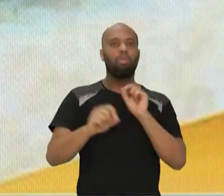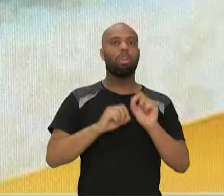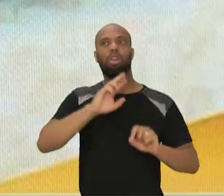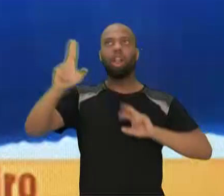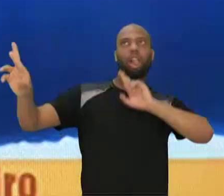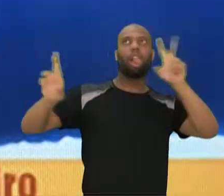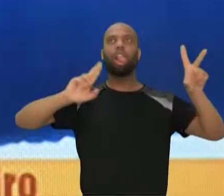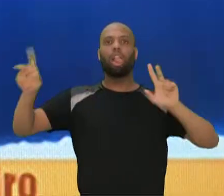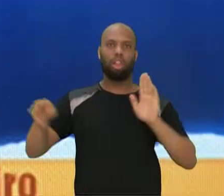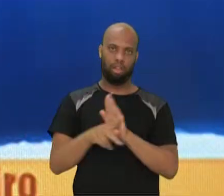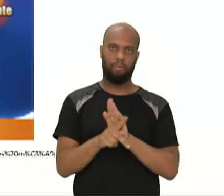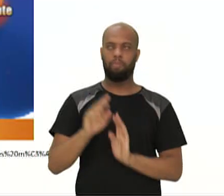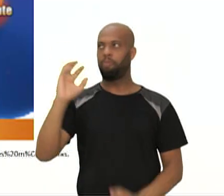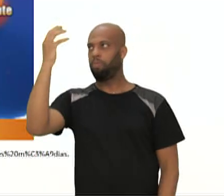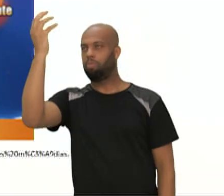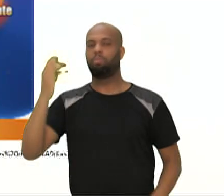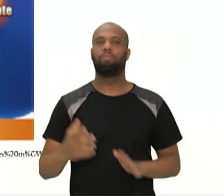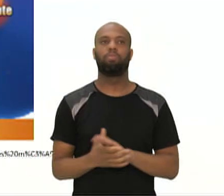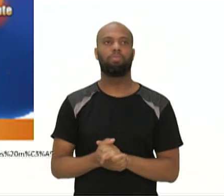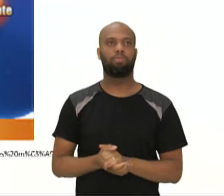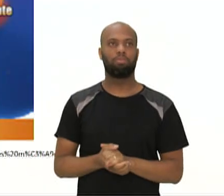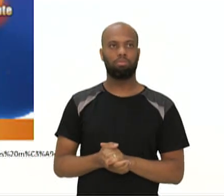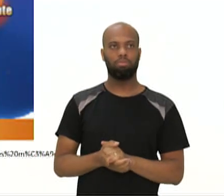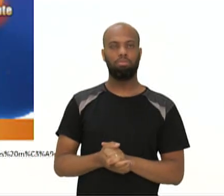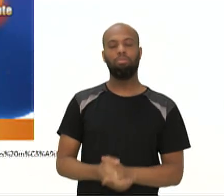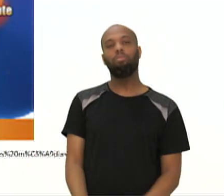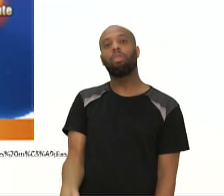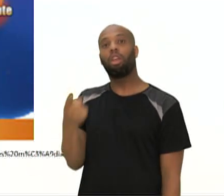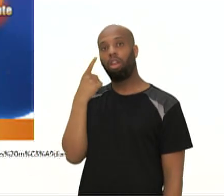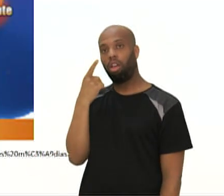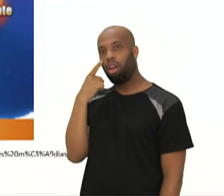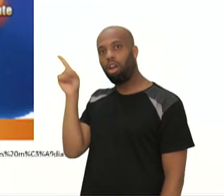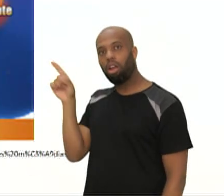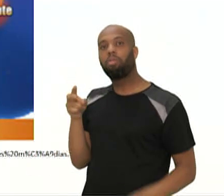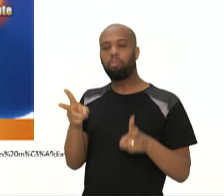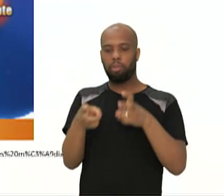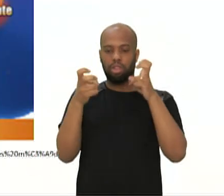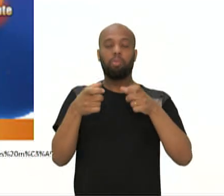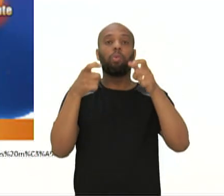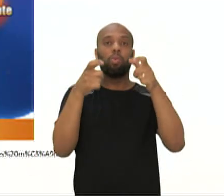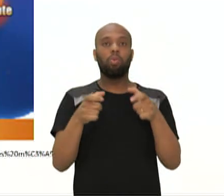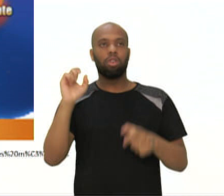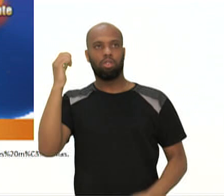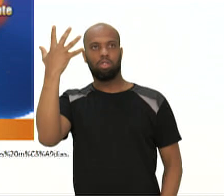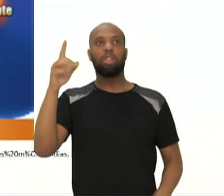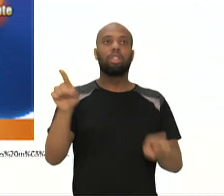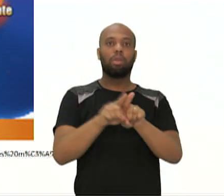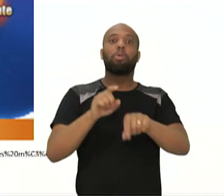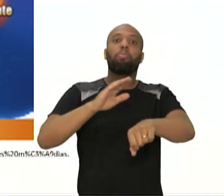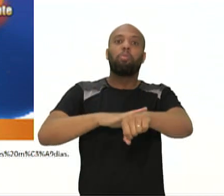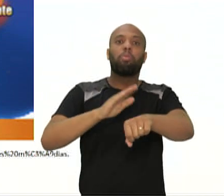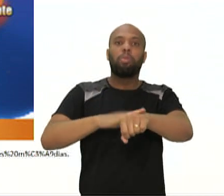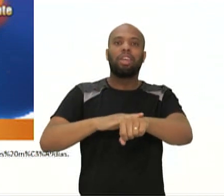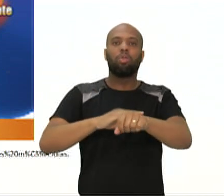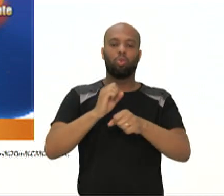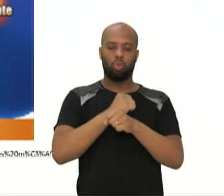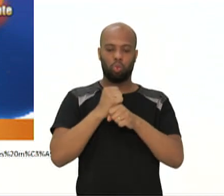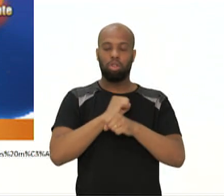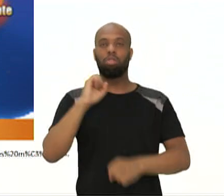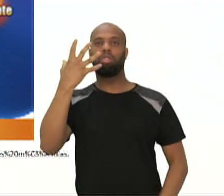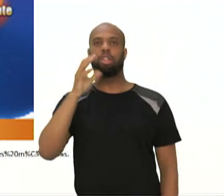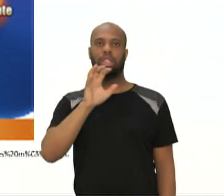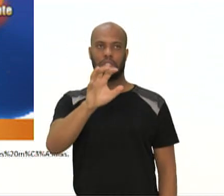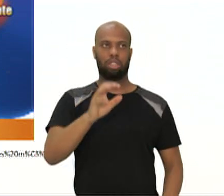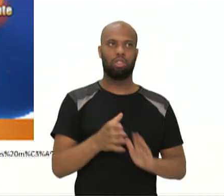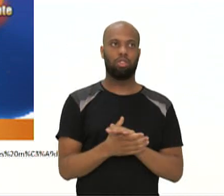anomalia climática. E aqui, ó, a gente vai perceber aonde que ele se manifesta e em que momento do ano ele vai se